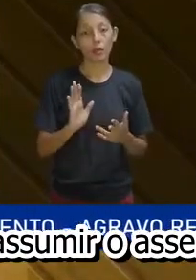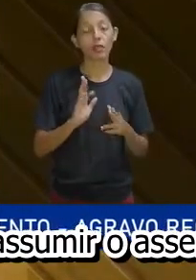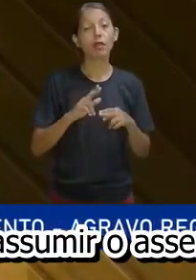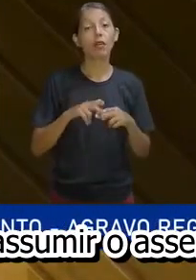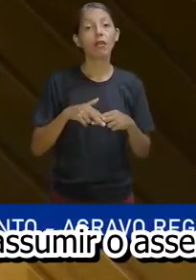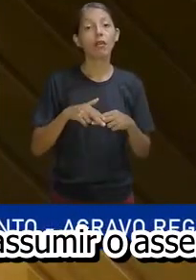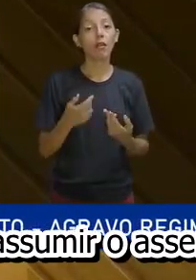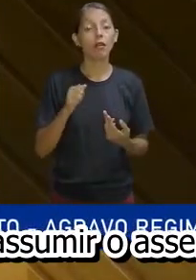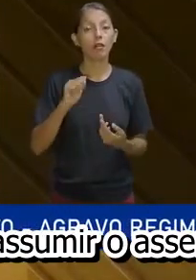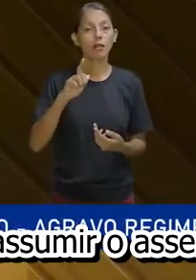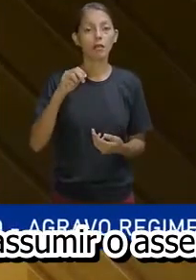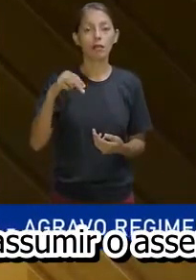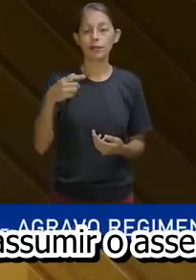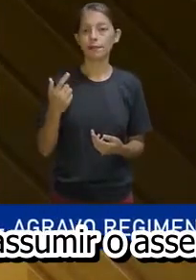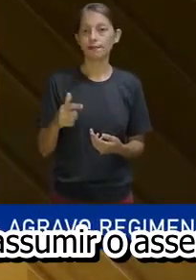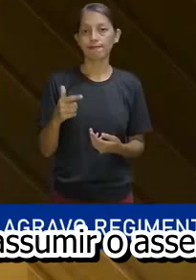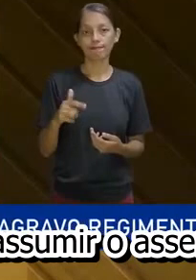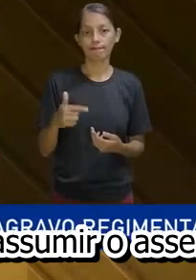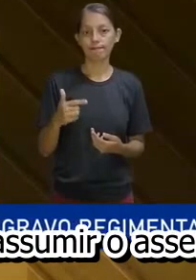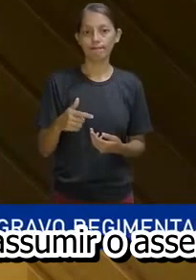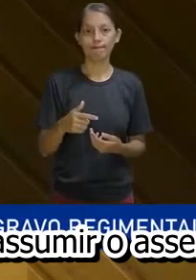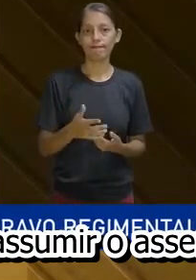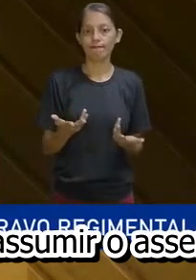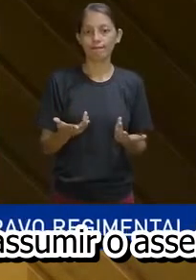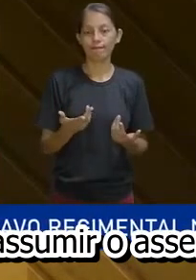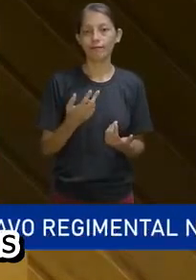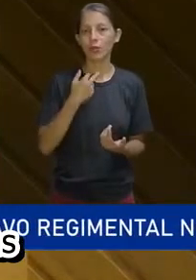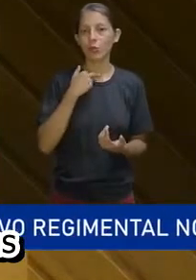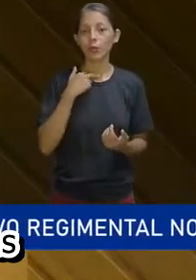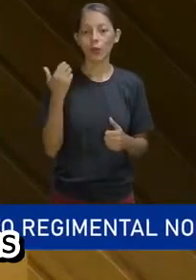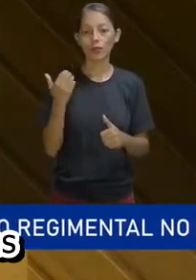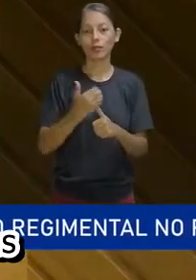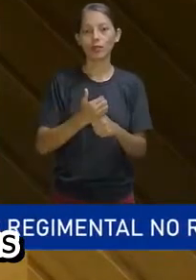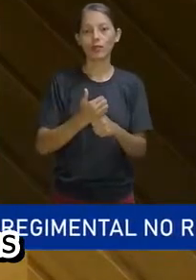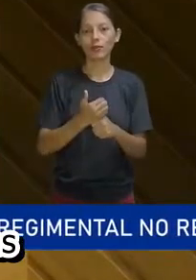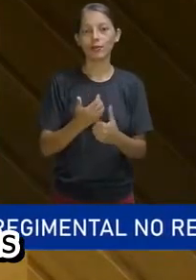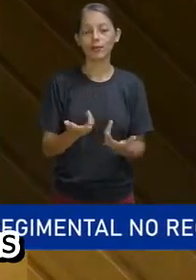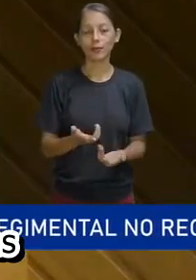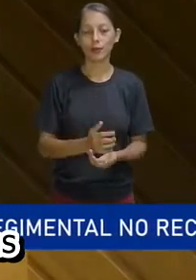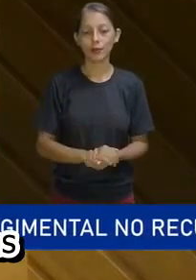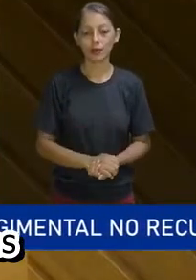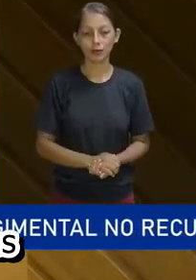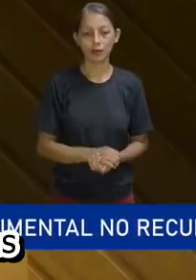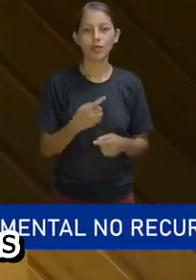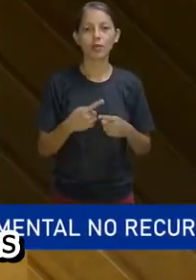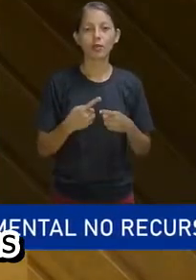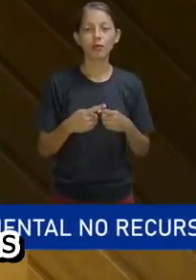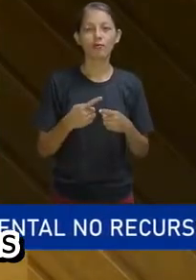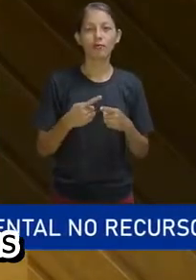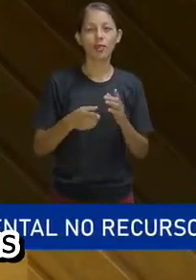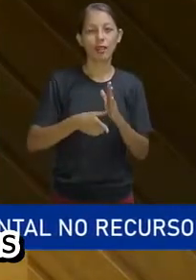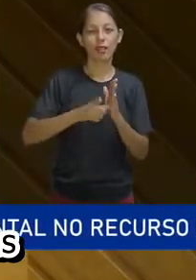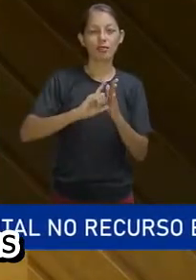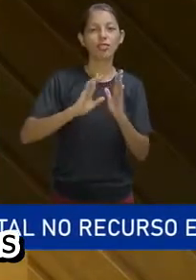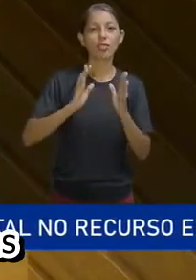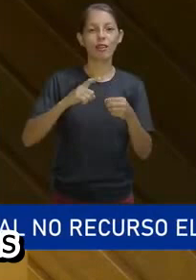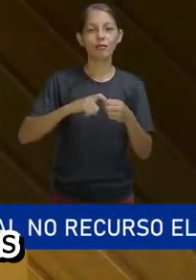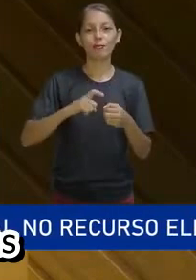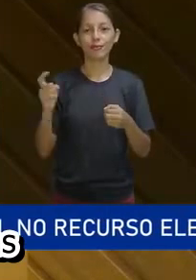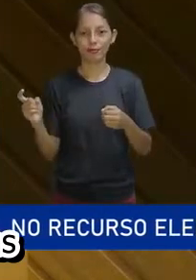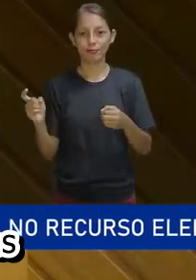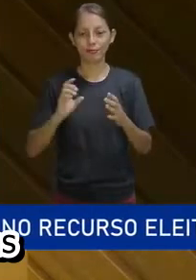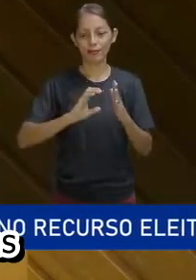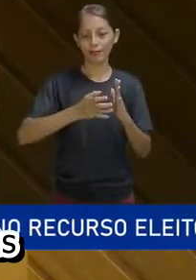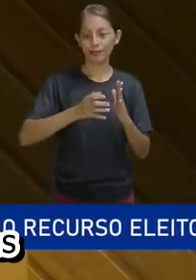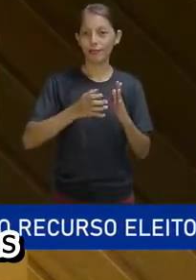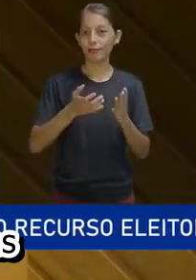não estava apto para assumir o assento, visto que o mesmo se desfiliou do partido, o que se